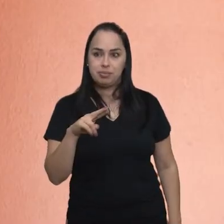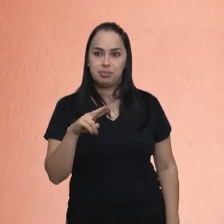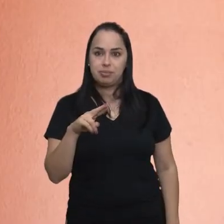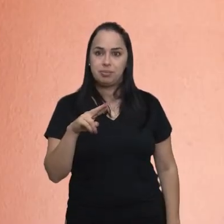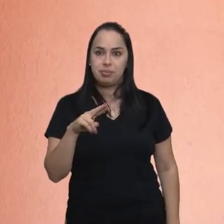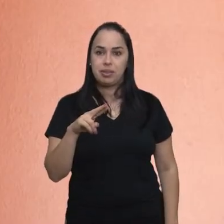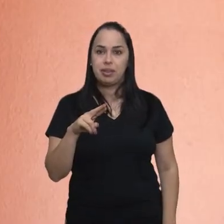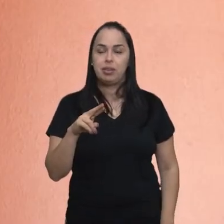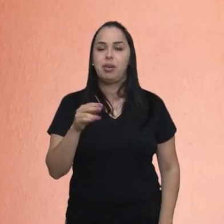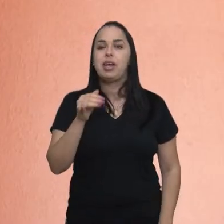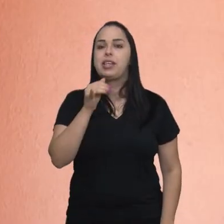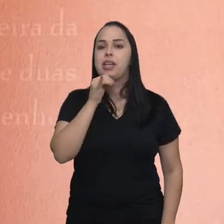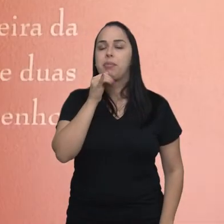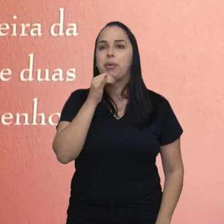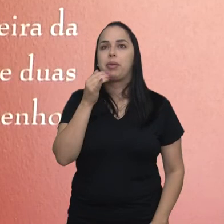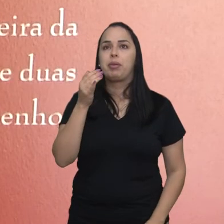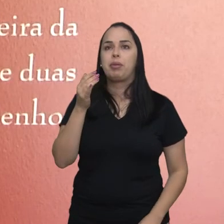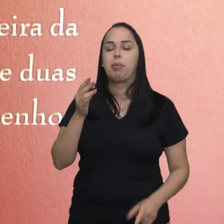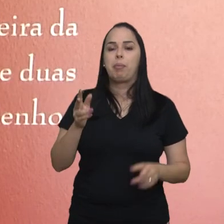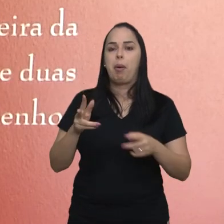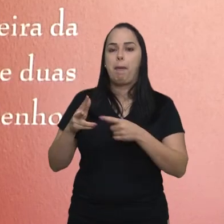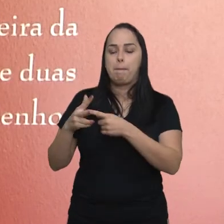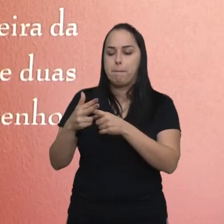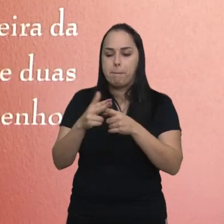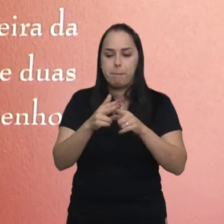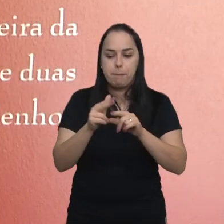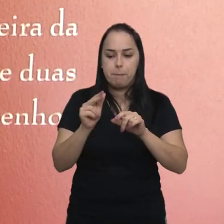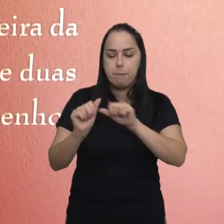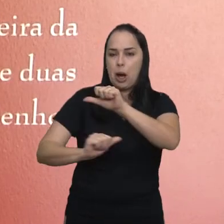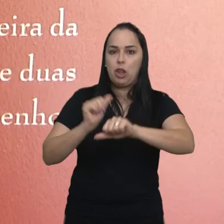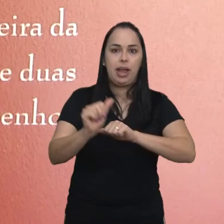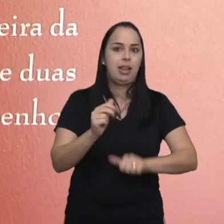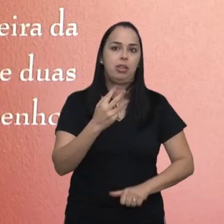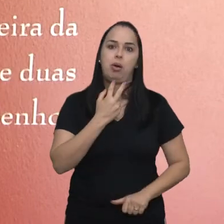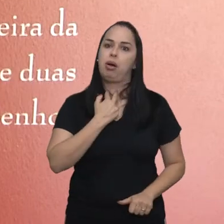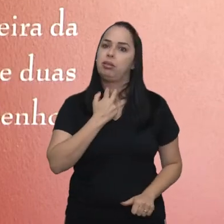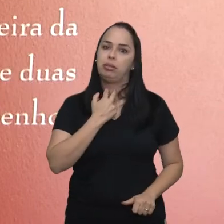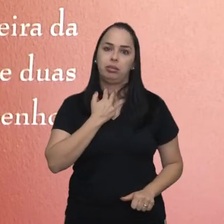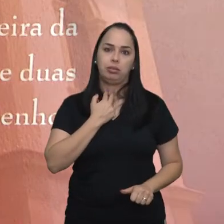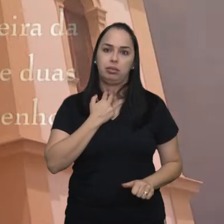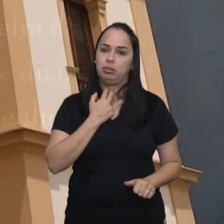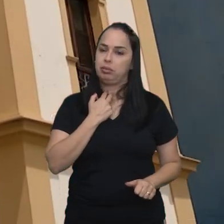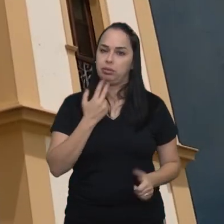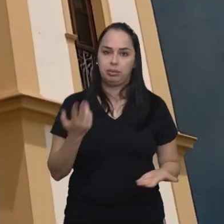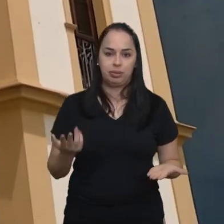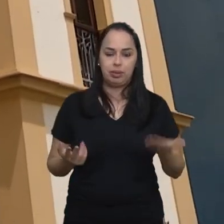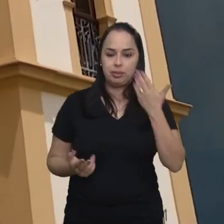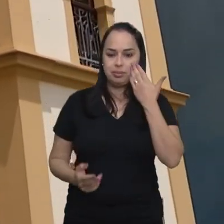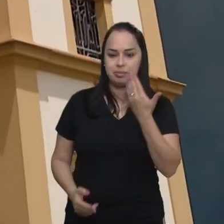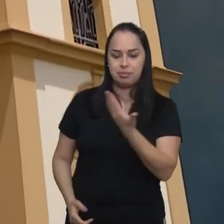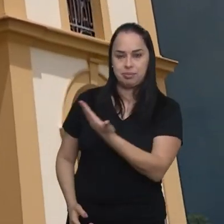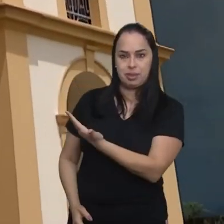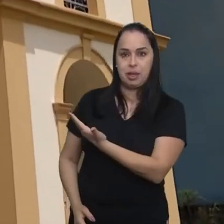que ele não tinha, né? Não pode ser atribuído a ele nenhuma